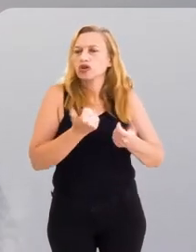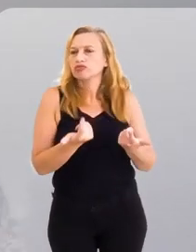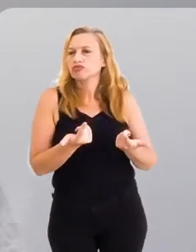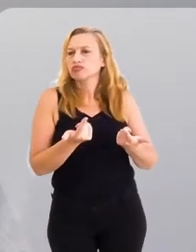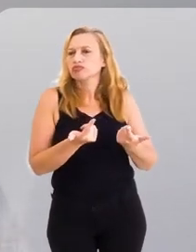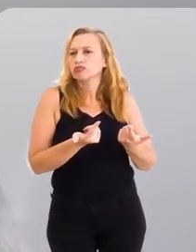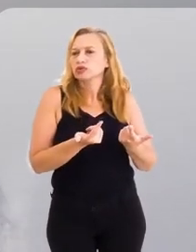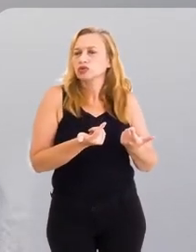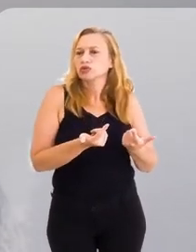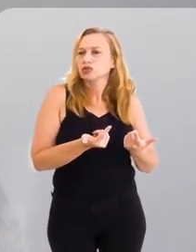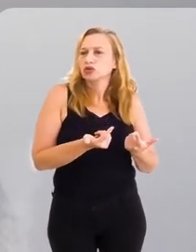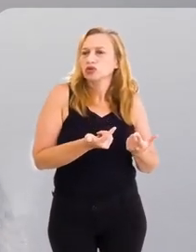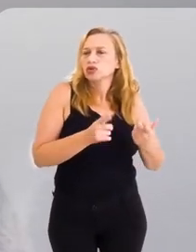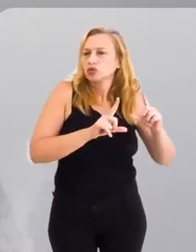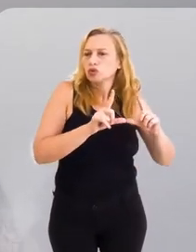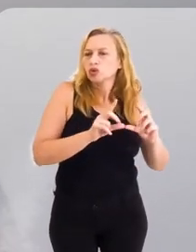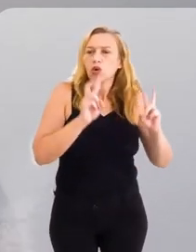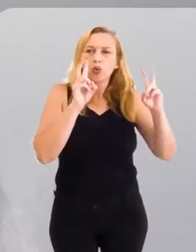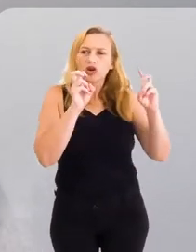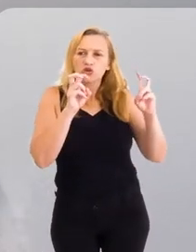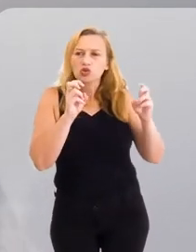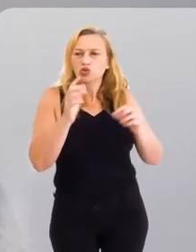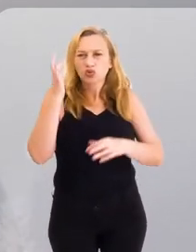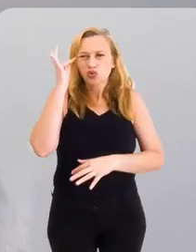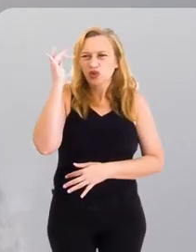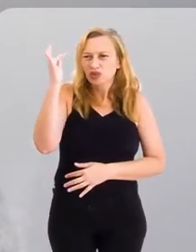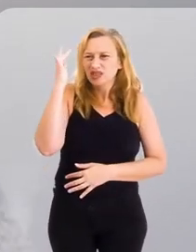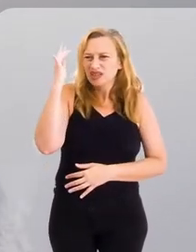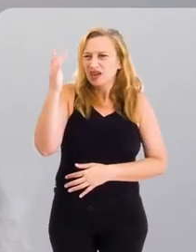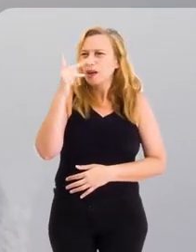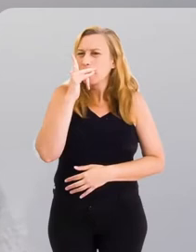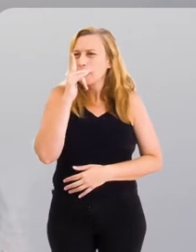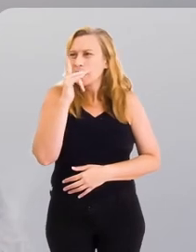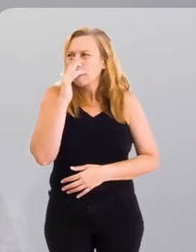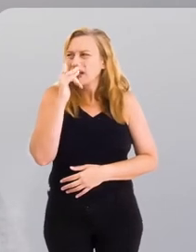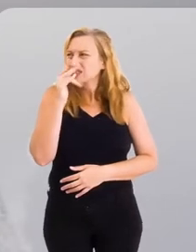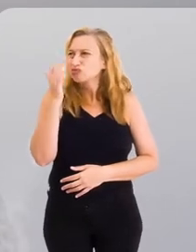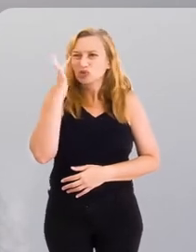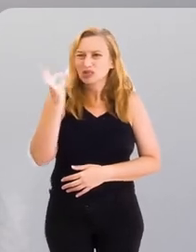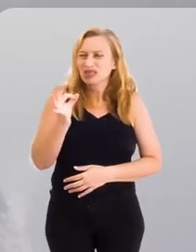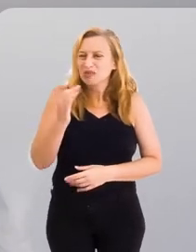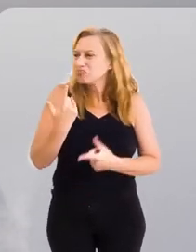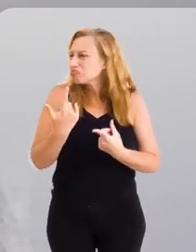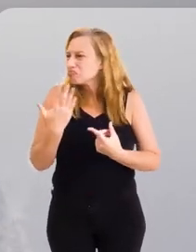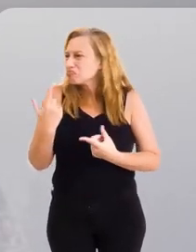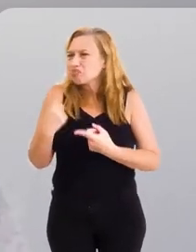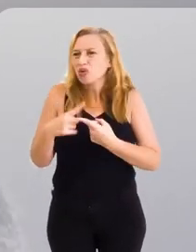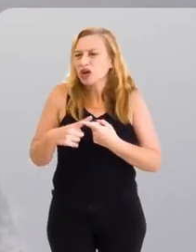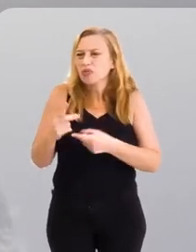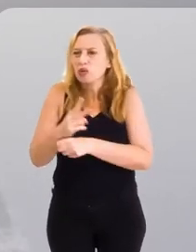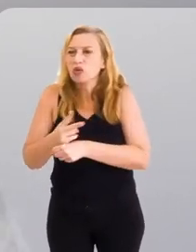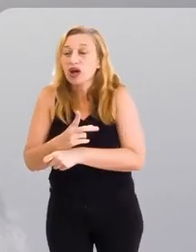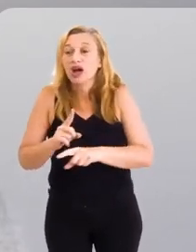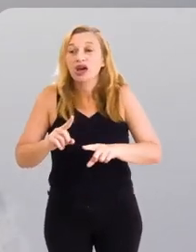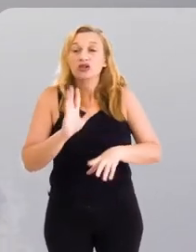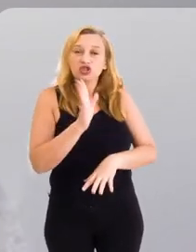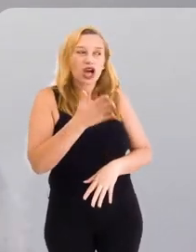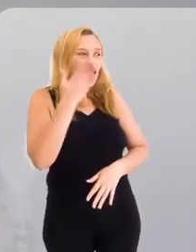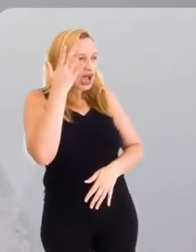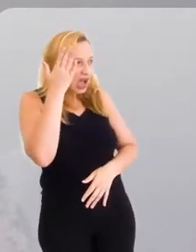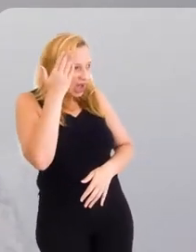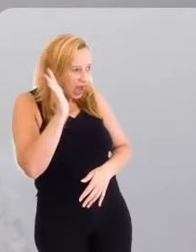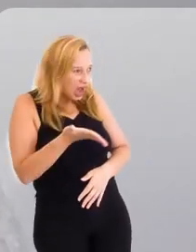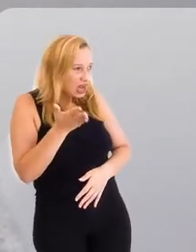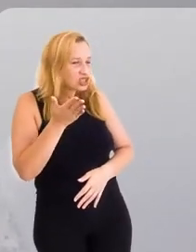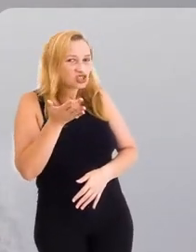por exemplo, um programa cujo assunto é filosofia, pode ser até que ela não saiba me dizer por que procurou, mas eu já acho que